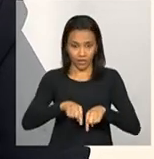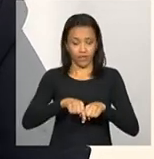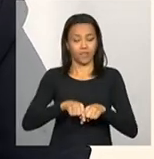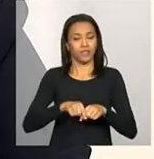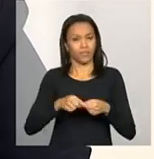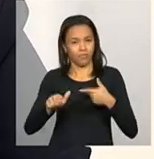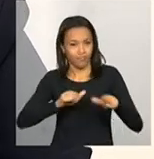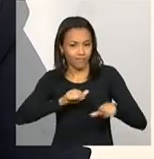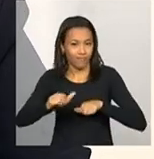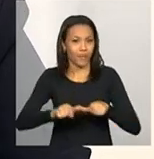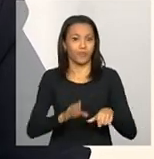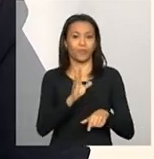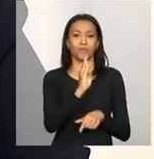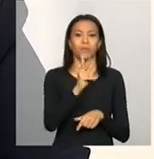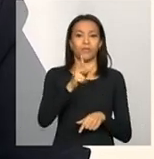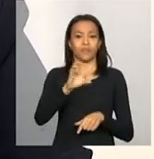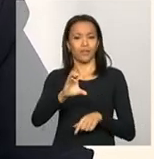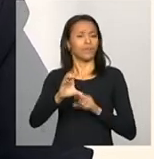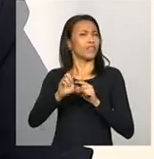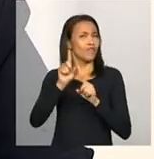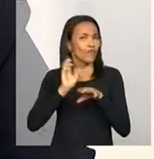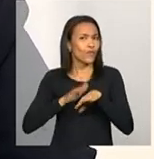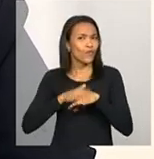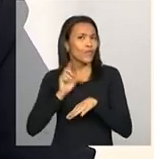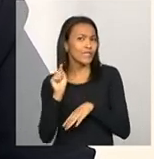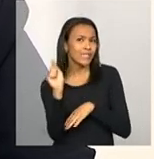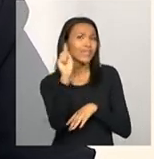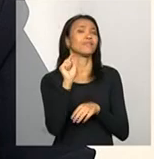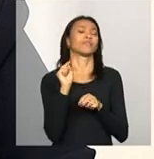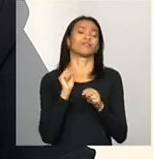Trabalho, que se organizem e que